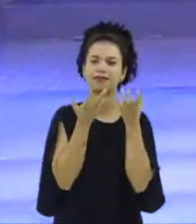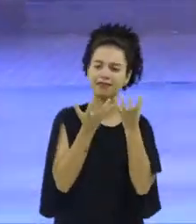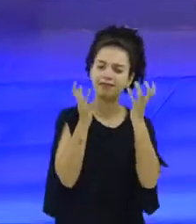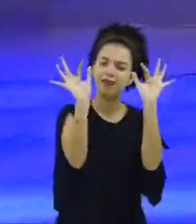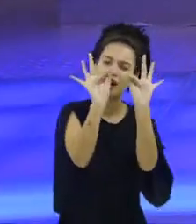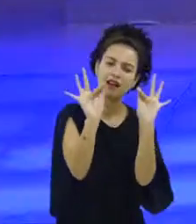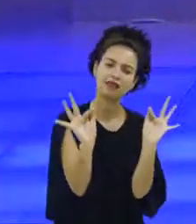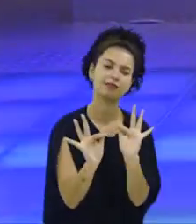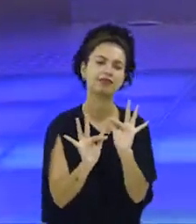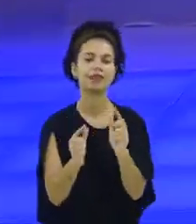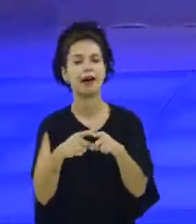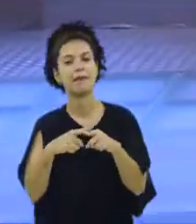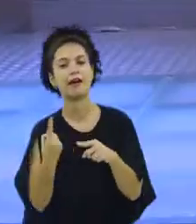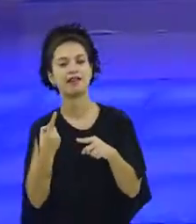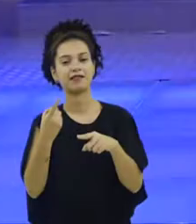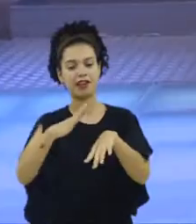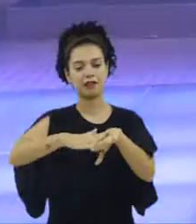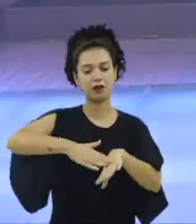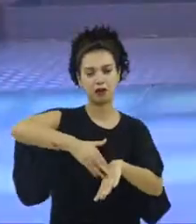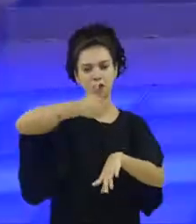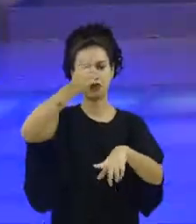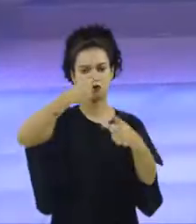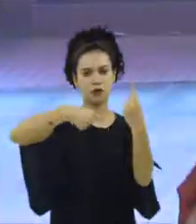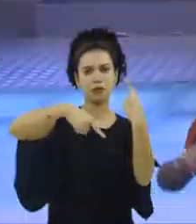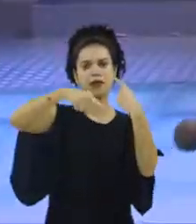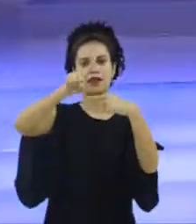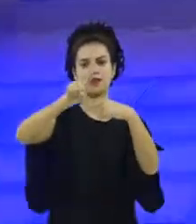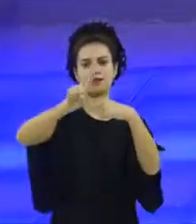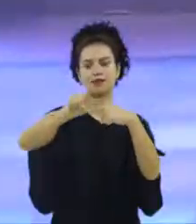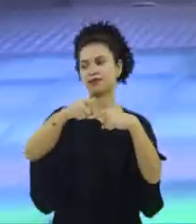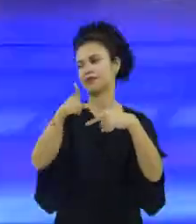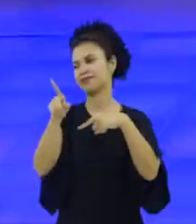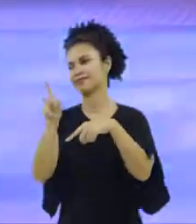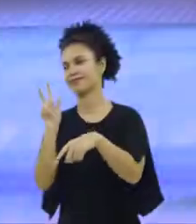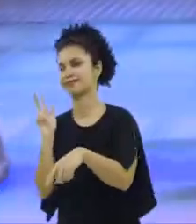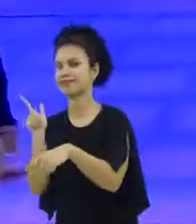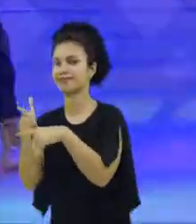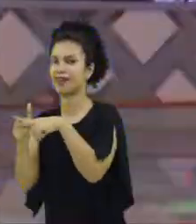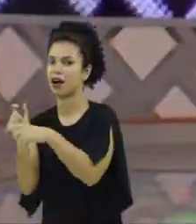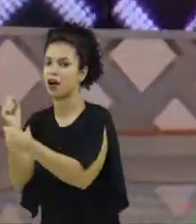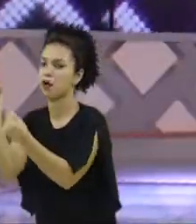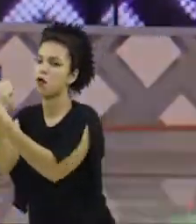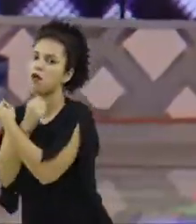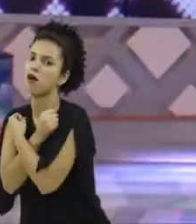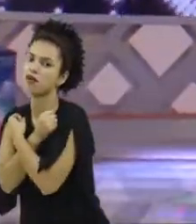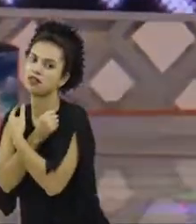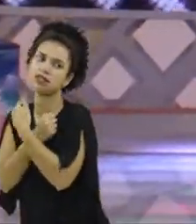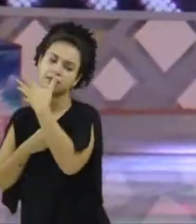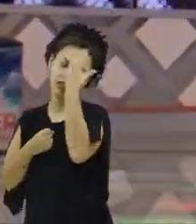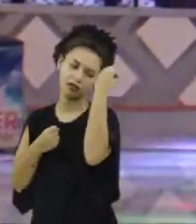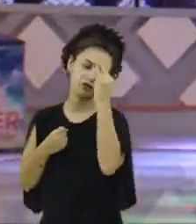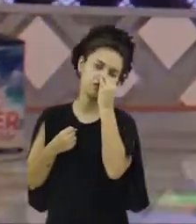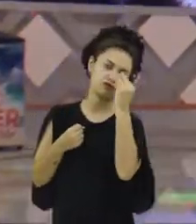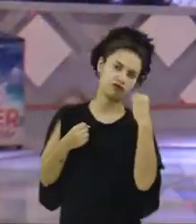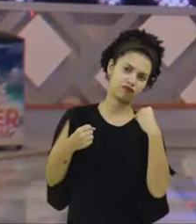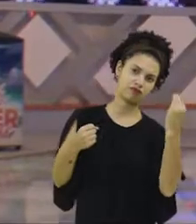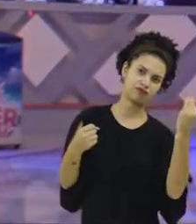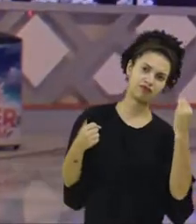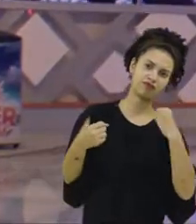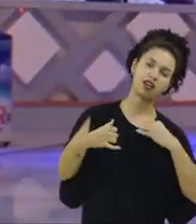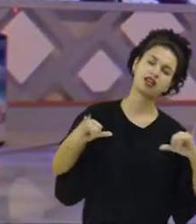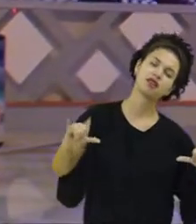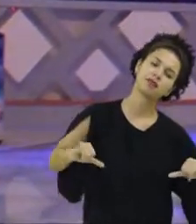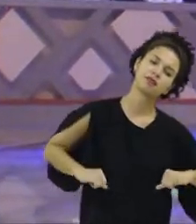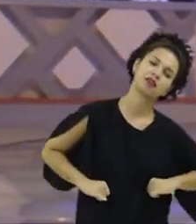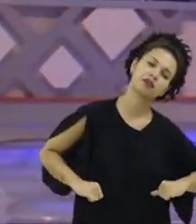o controle da minha vida. Sou o dono da minha razão. Sem me dar escape pra você. Agora